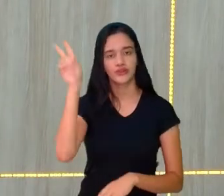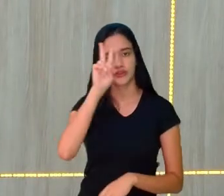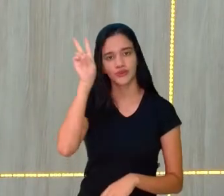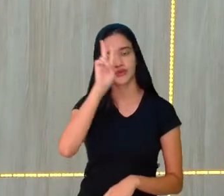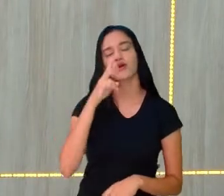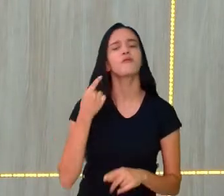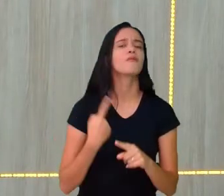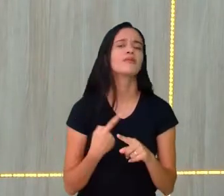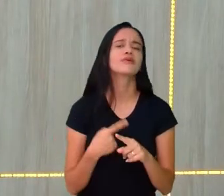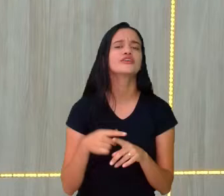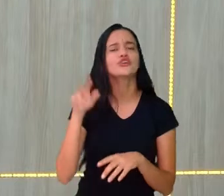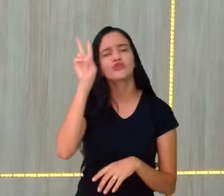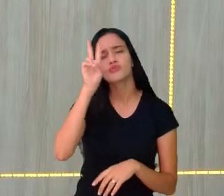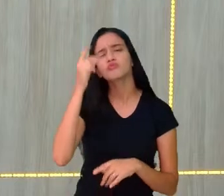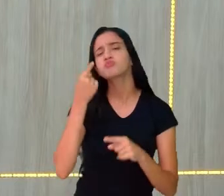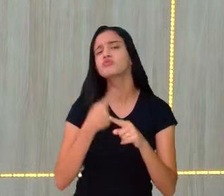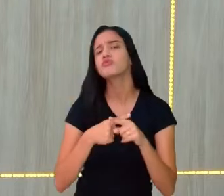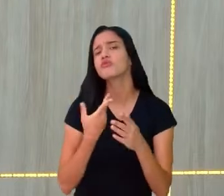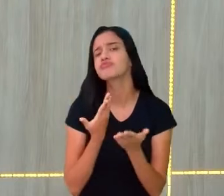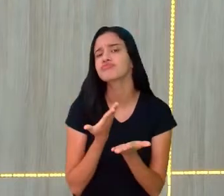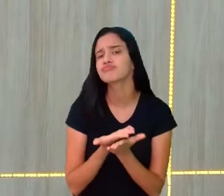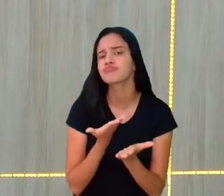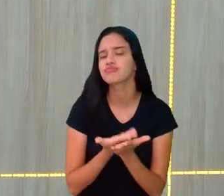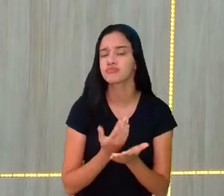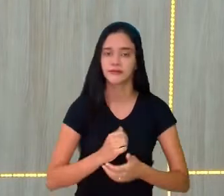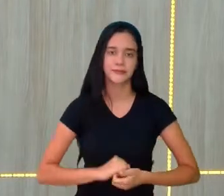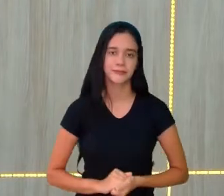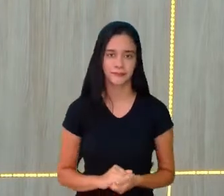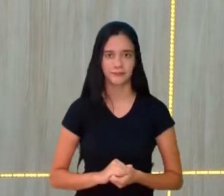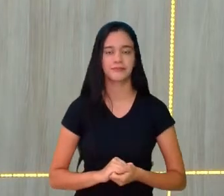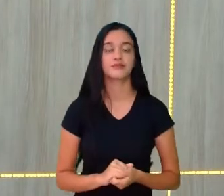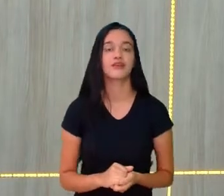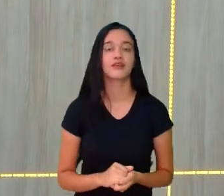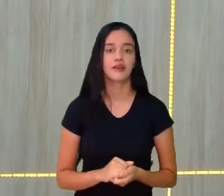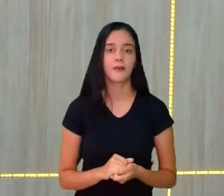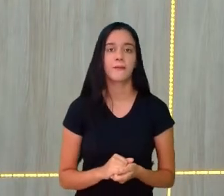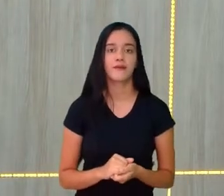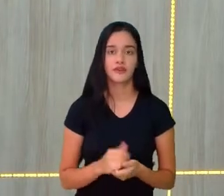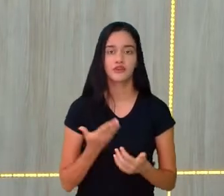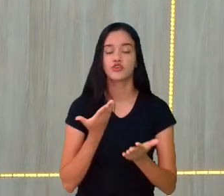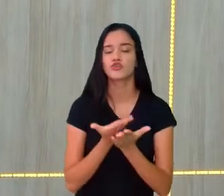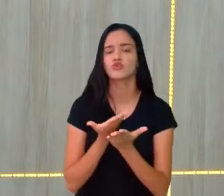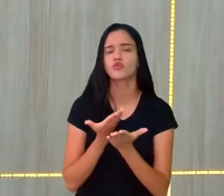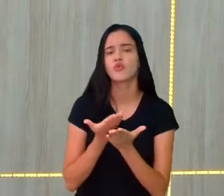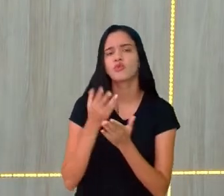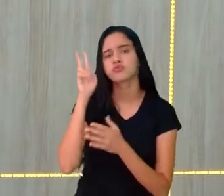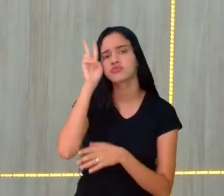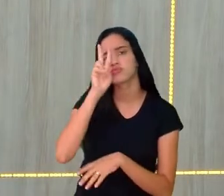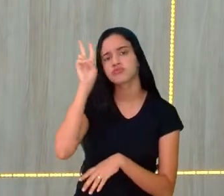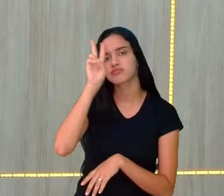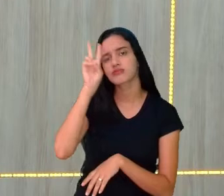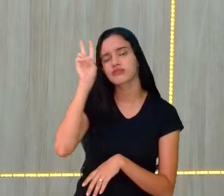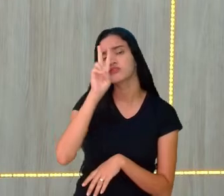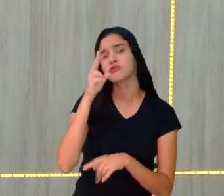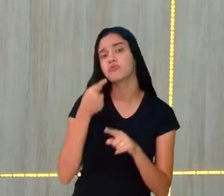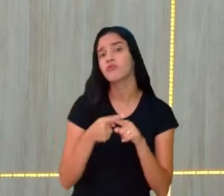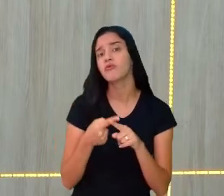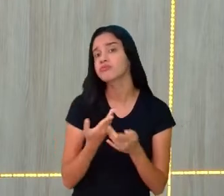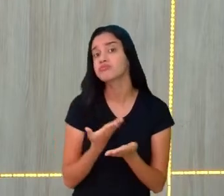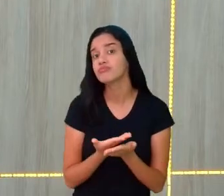que é que a gente estuda a história? Vamos pensando aí. Por que é que a gente tem essa disciplina